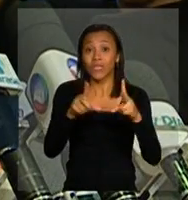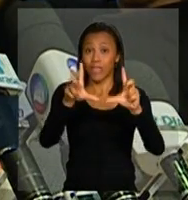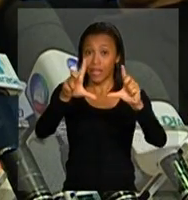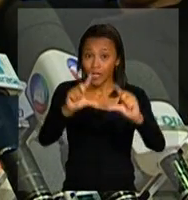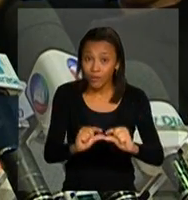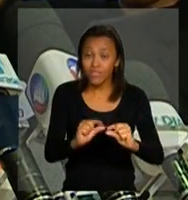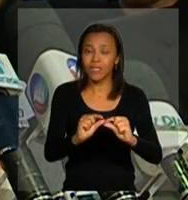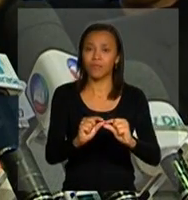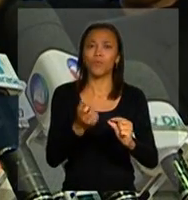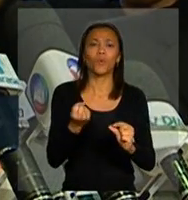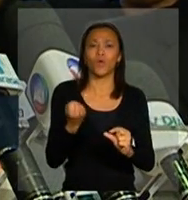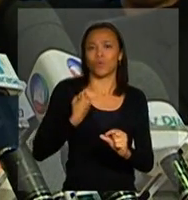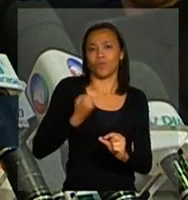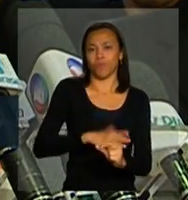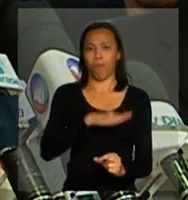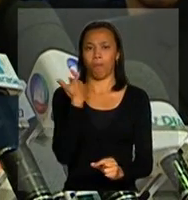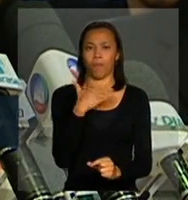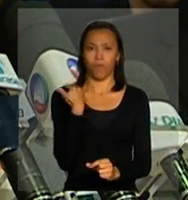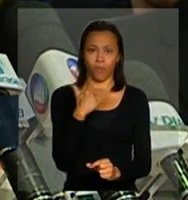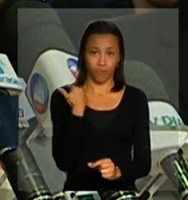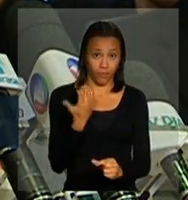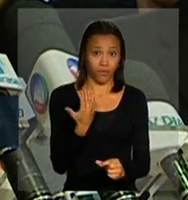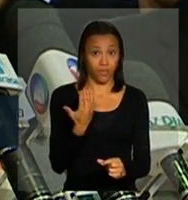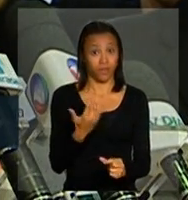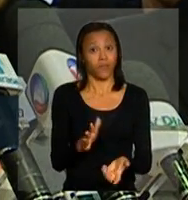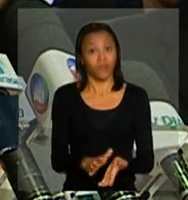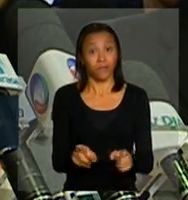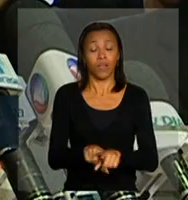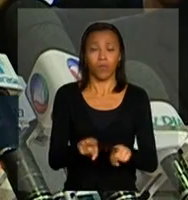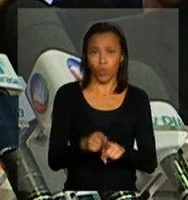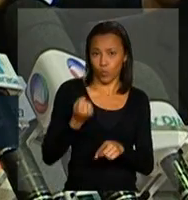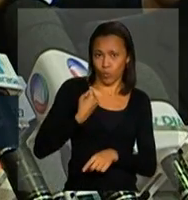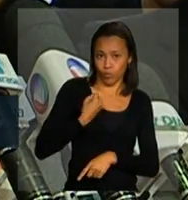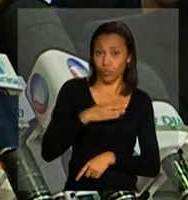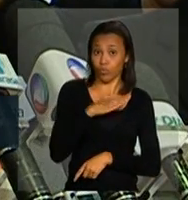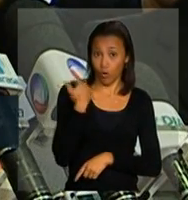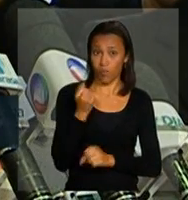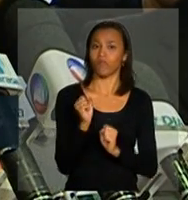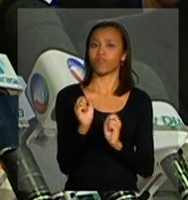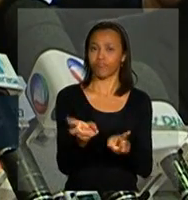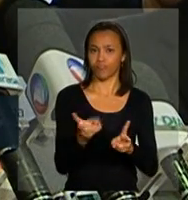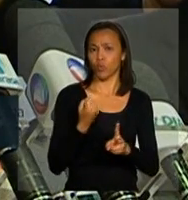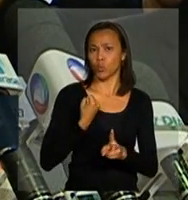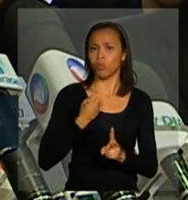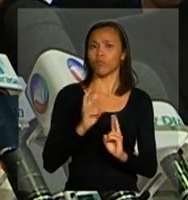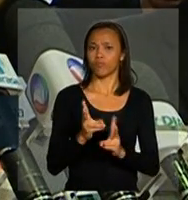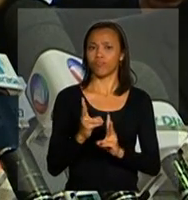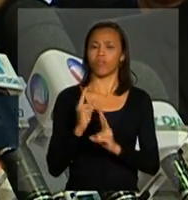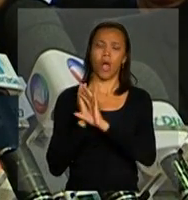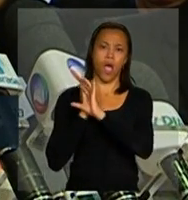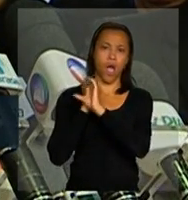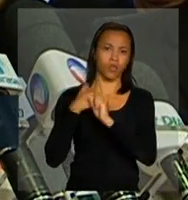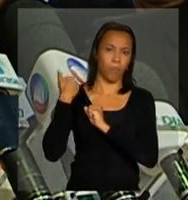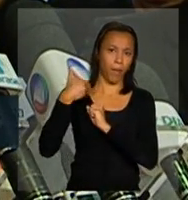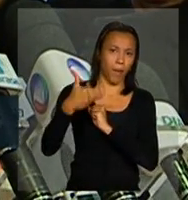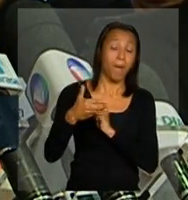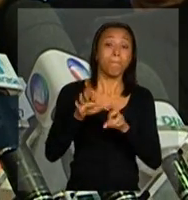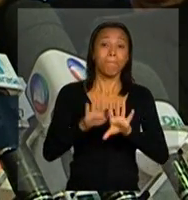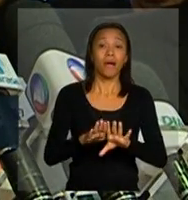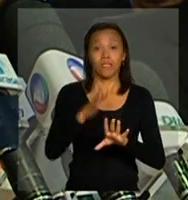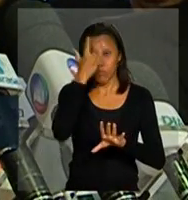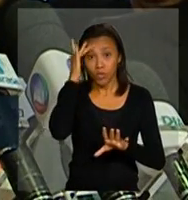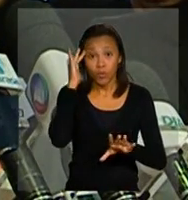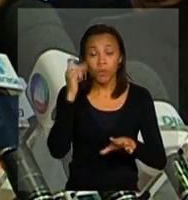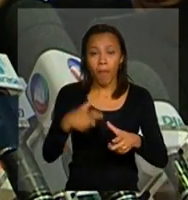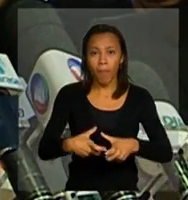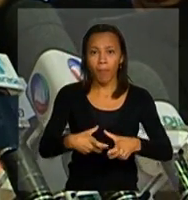de mortalidade. O número de óbitos se mantém no mesmo número nos últimos anos, mas como a população aumenta, mostra